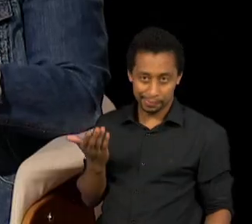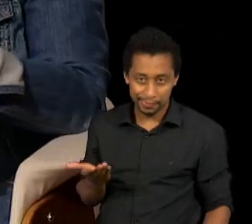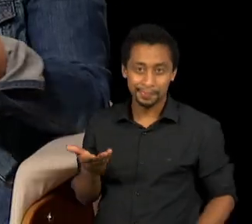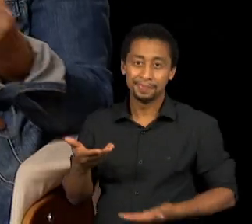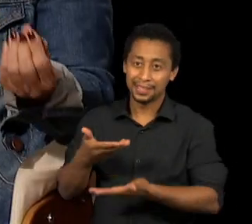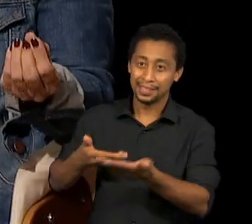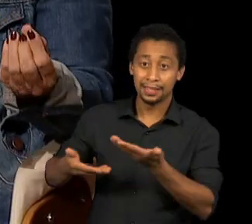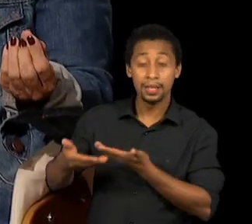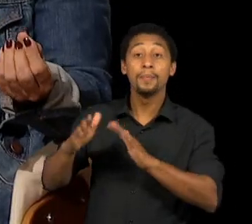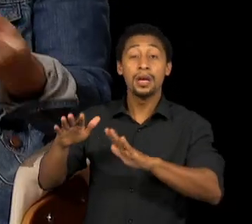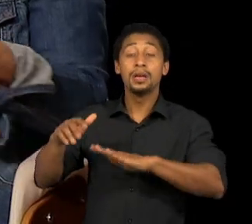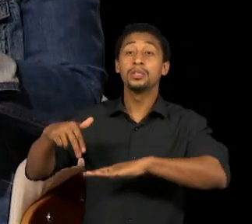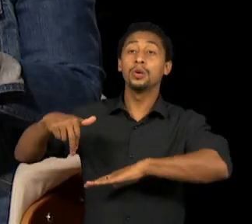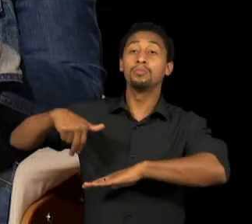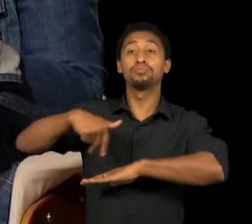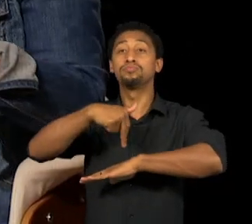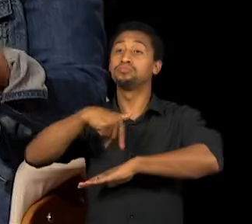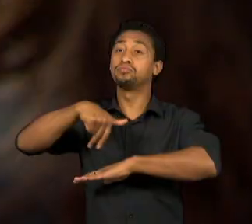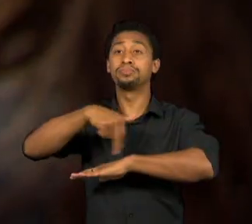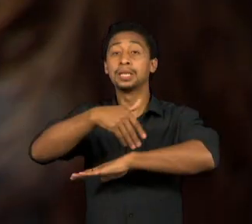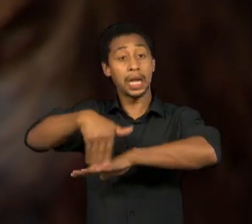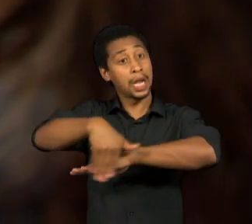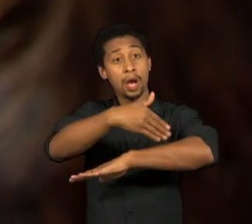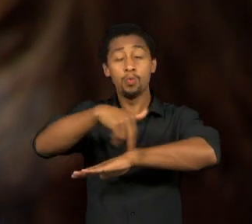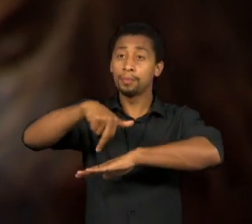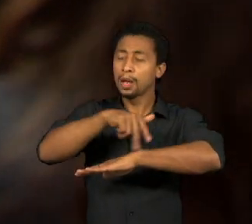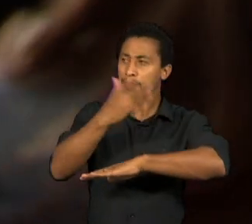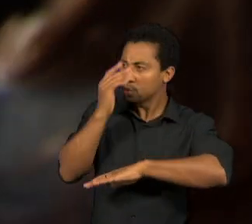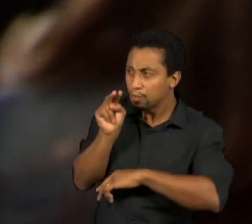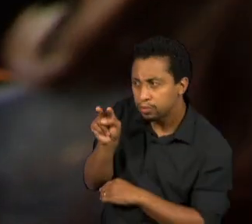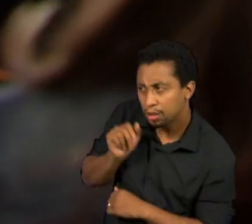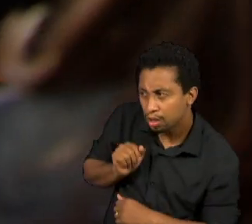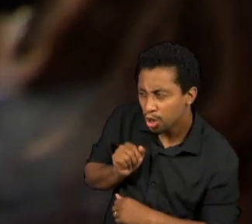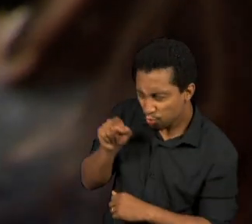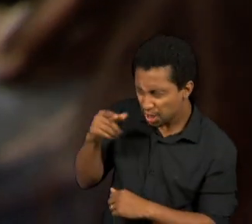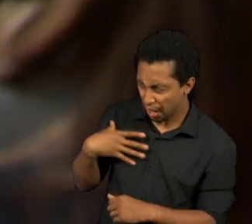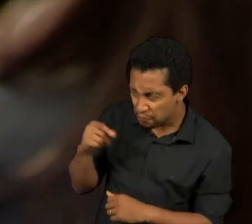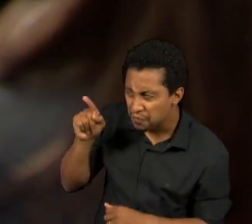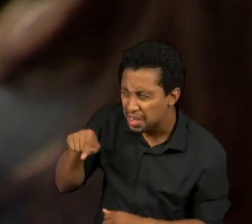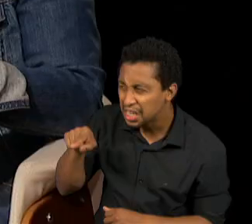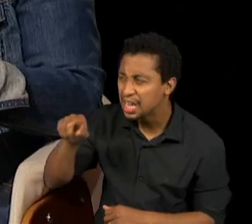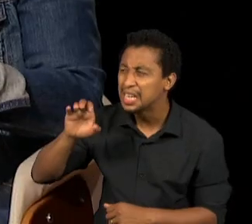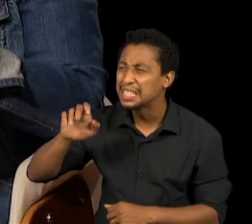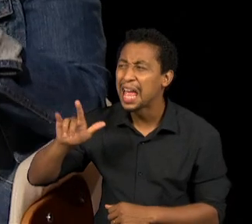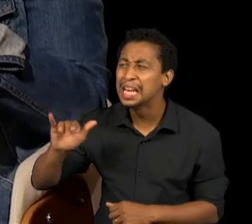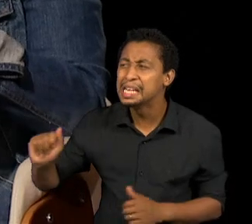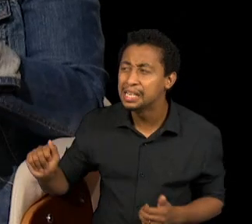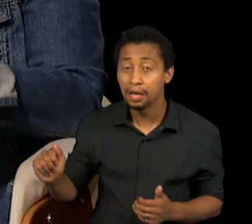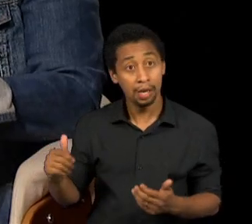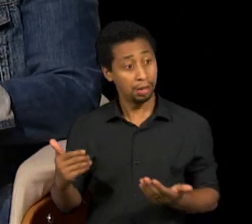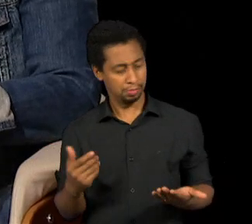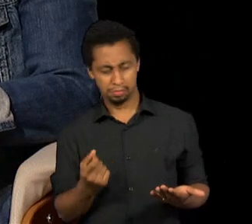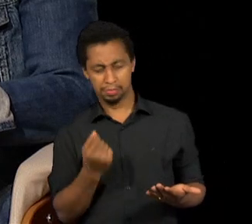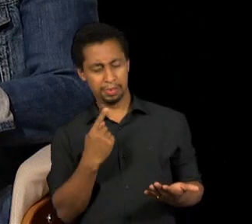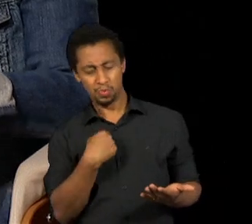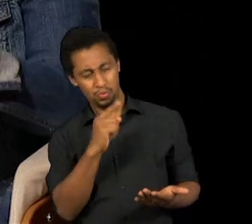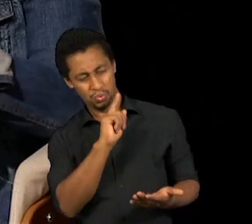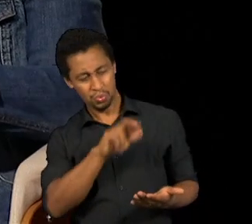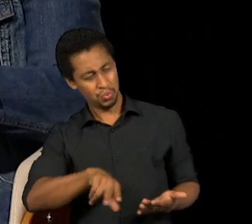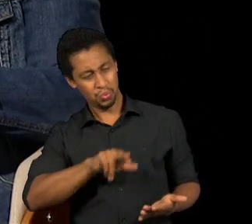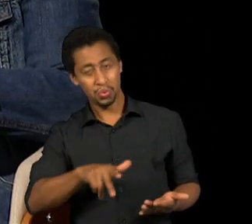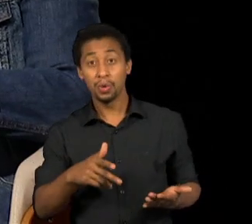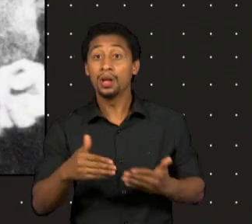eu era realmente filha dela, achavam a gente muito parecida. Depois eu fiz um outro trabalho na Bandeirantes, que eu também fui filha dela,